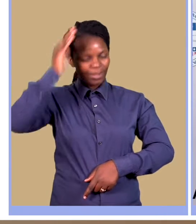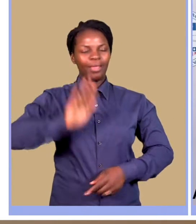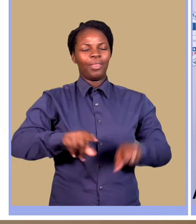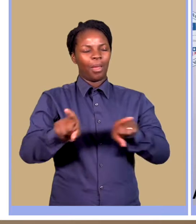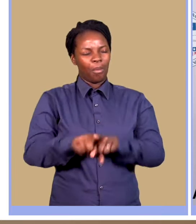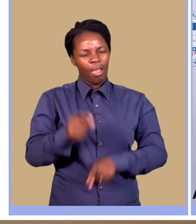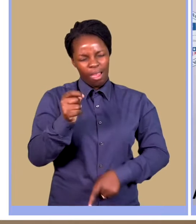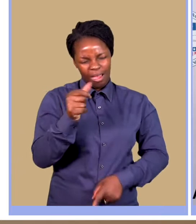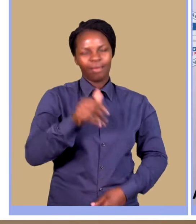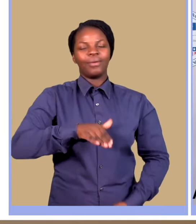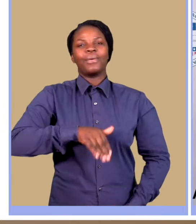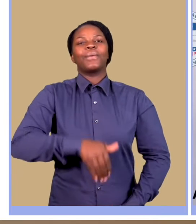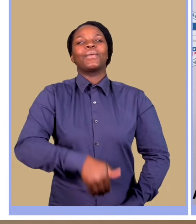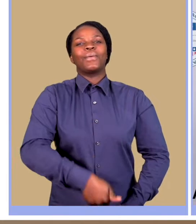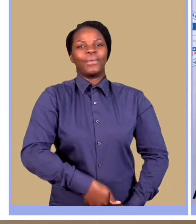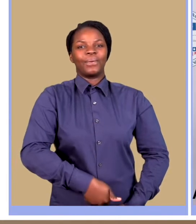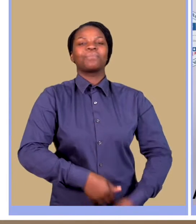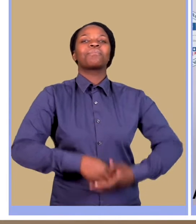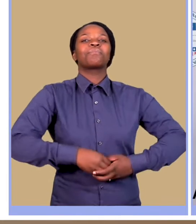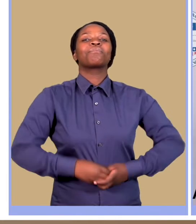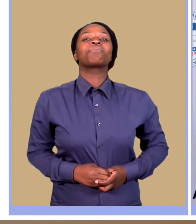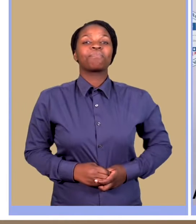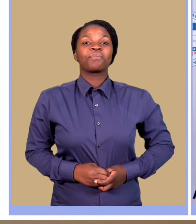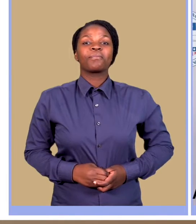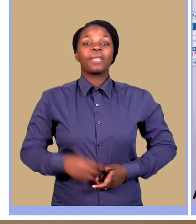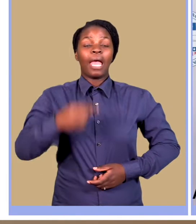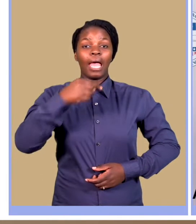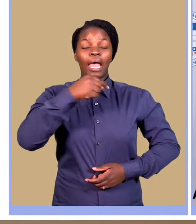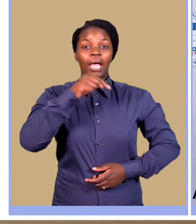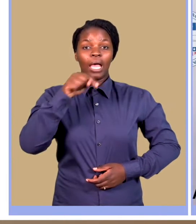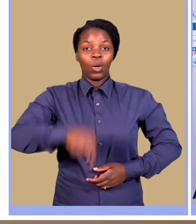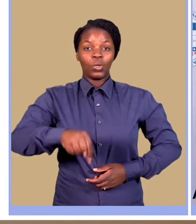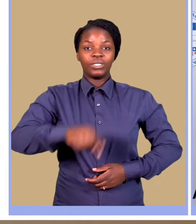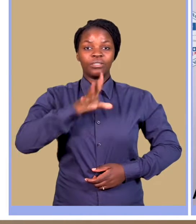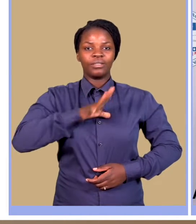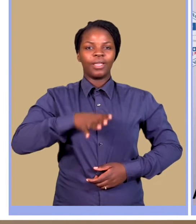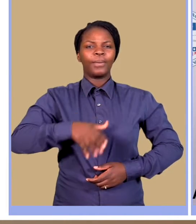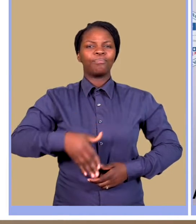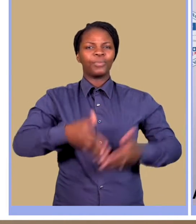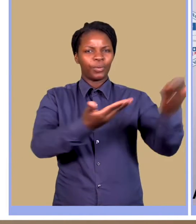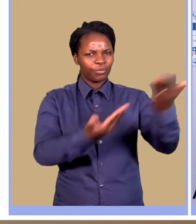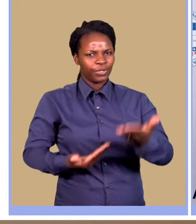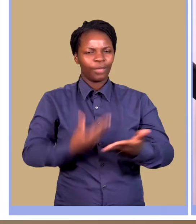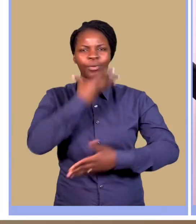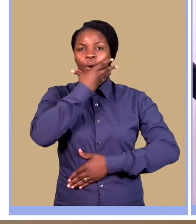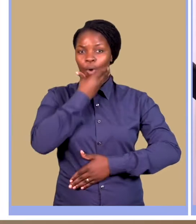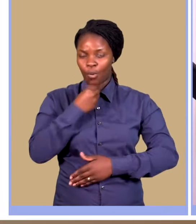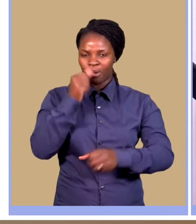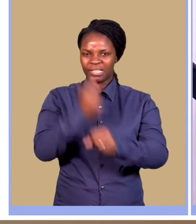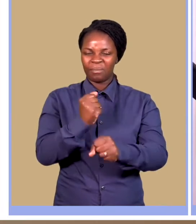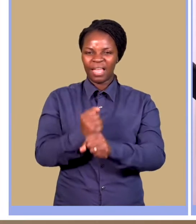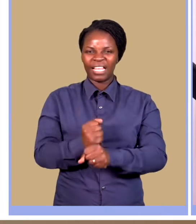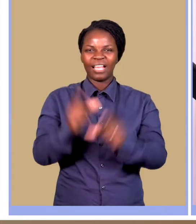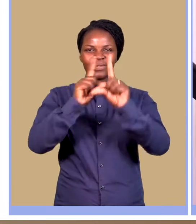meu convidado, ativista ambiental, Alves Manuel. Seja bem-vindo, Alves.